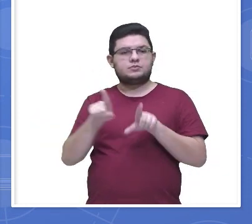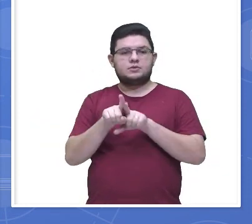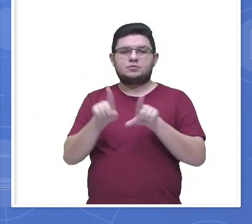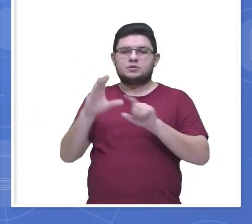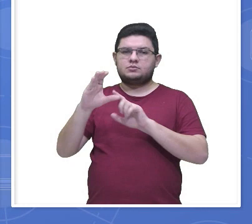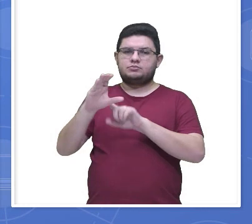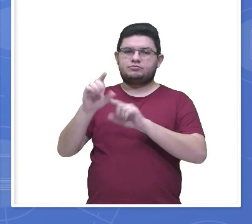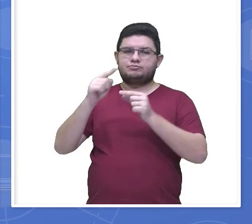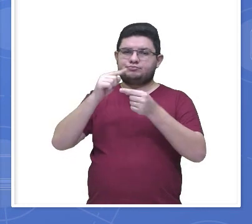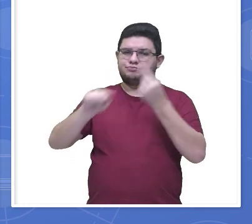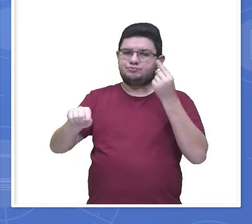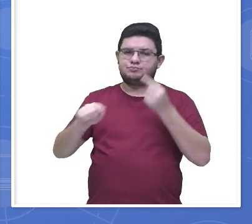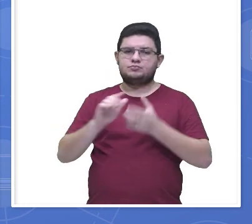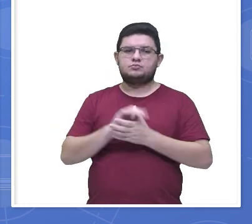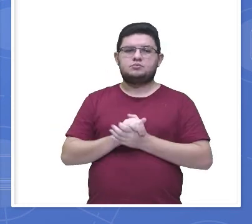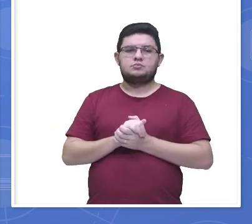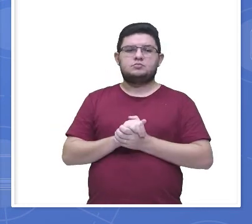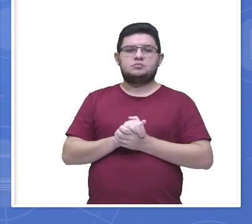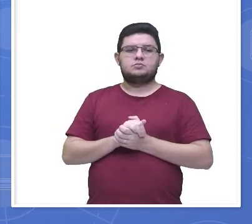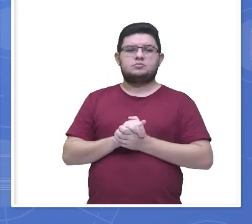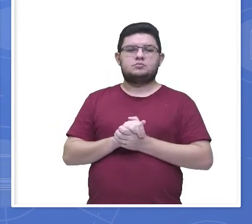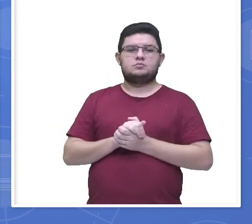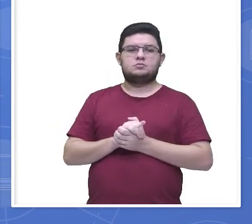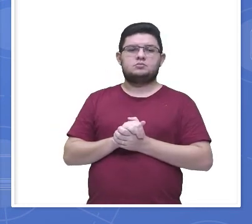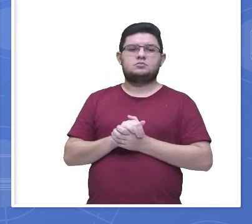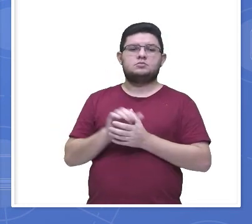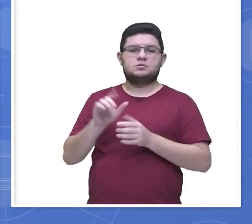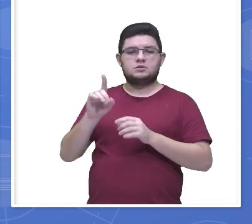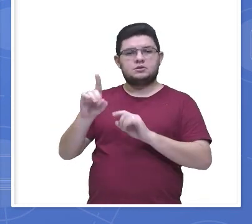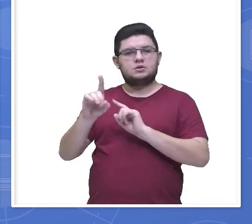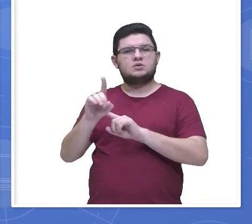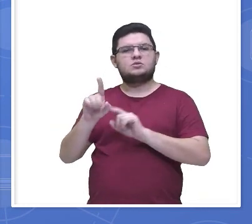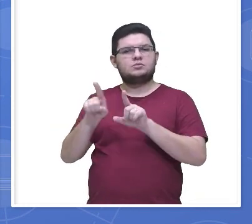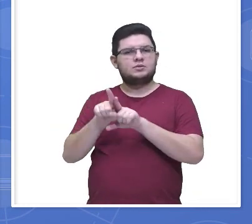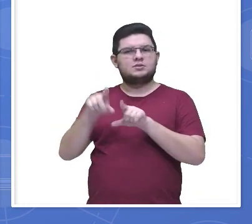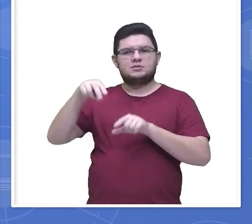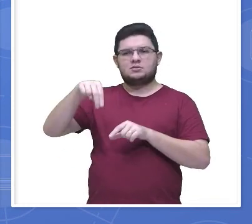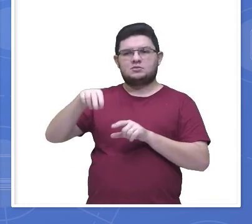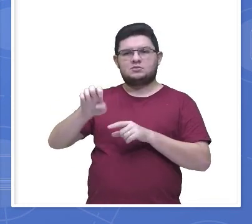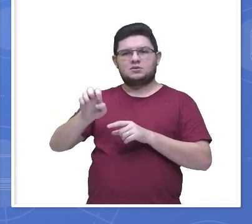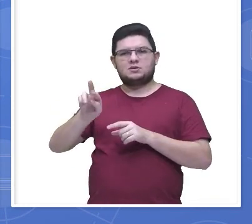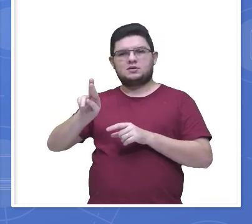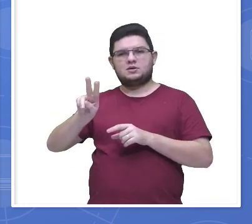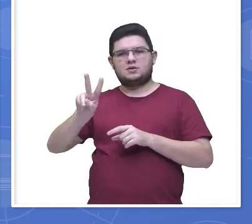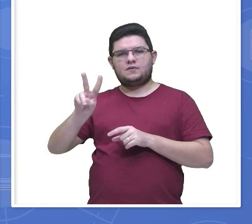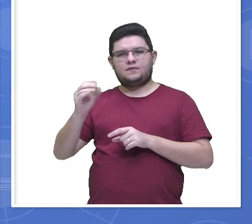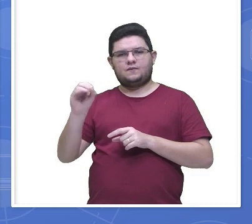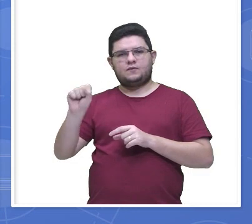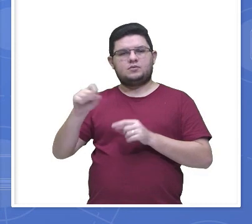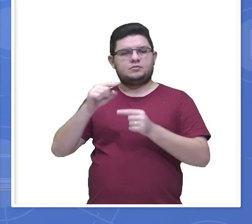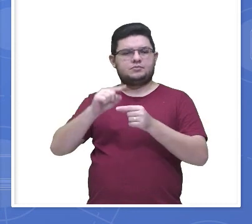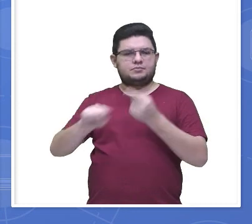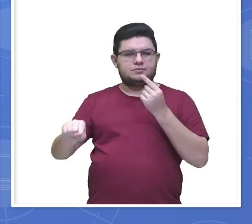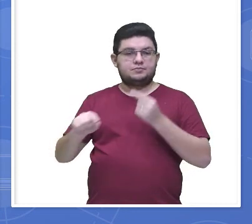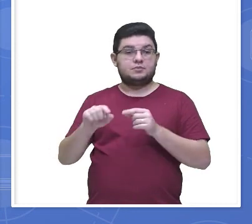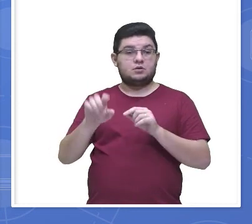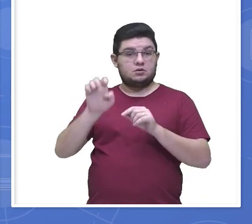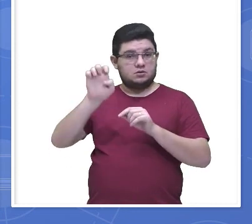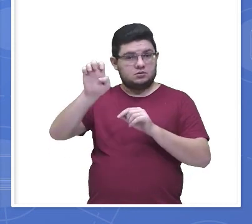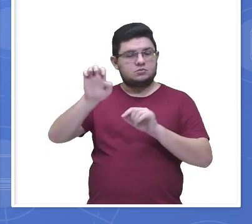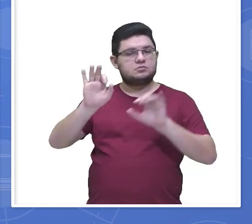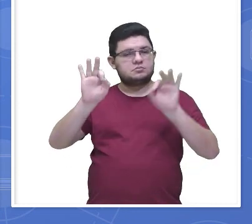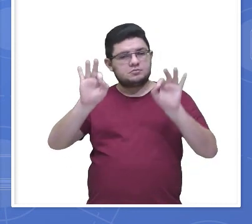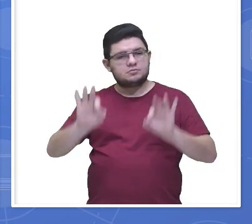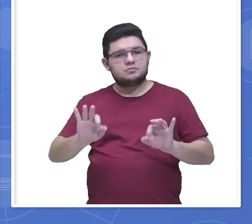Gânglios e nervos não. Nervos aqui na letra D também não. Então, obviamente, a resposta só pode ser nessa letra E, né? Medula